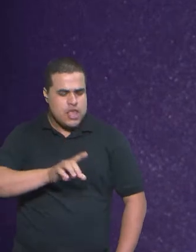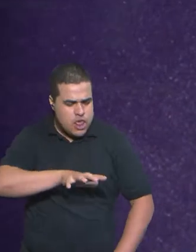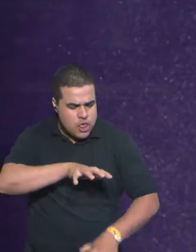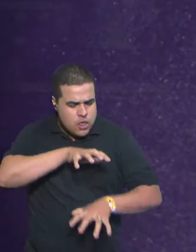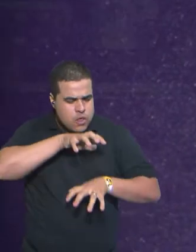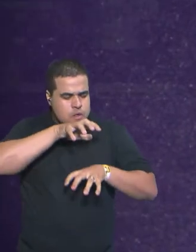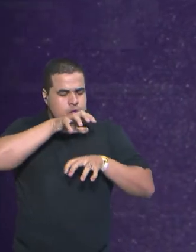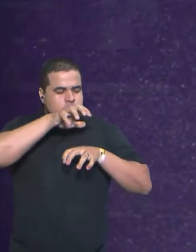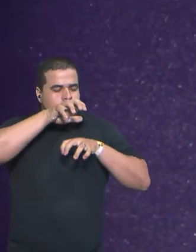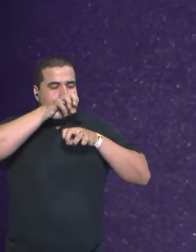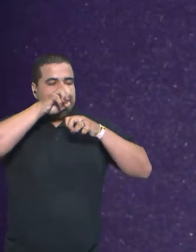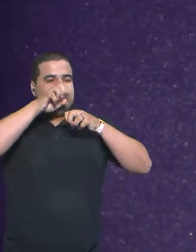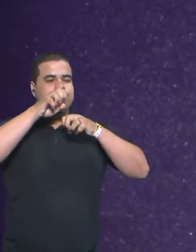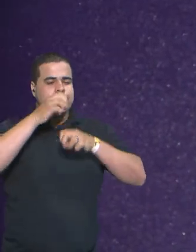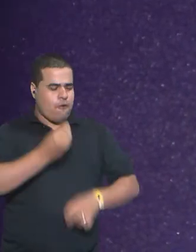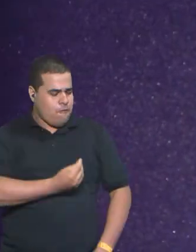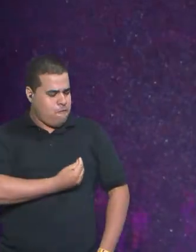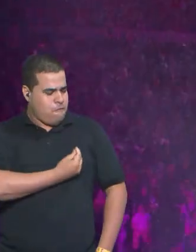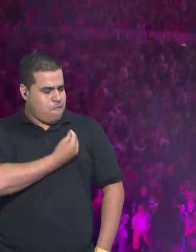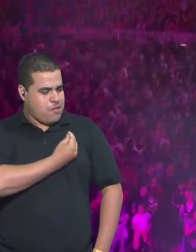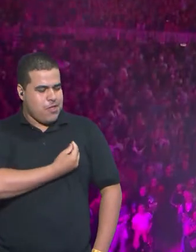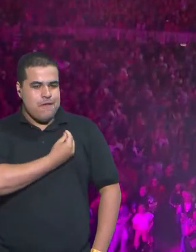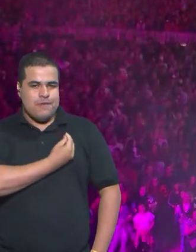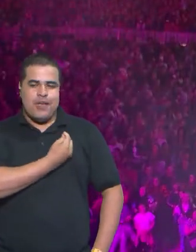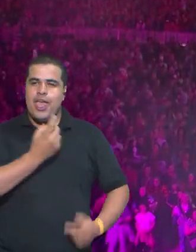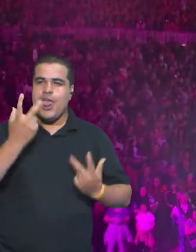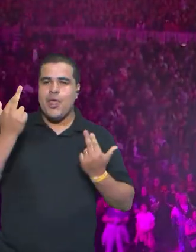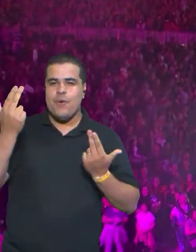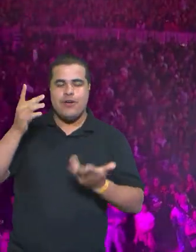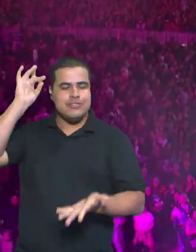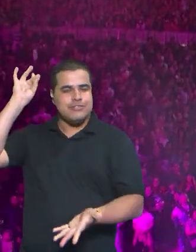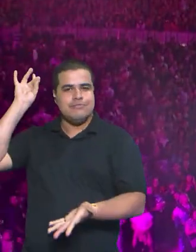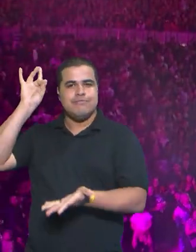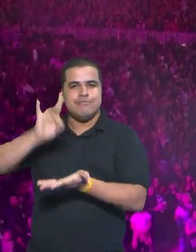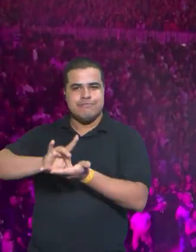Tão certo como é que eu